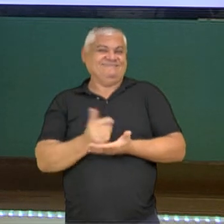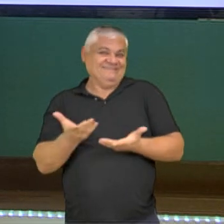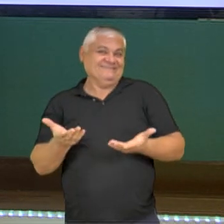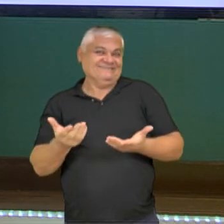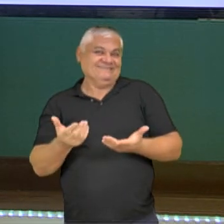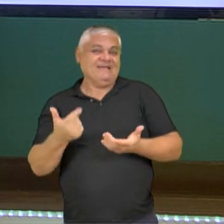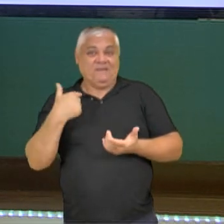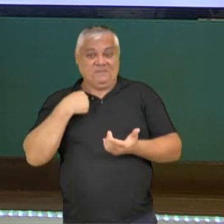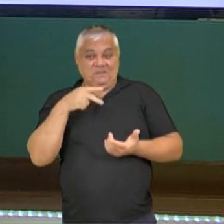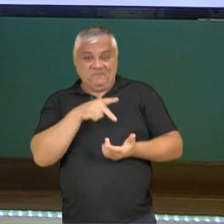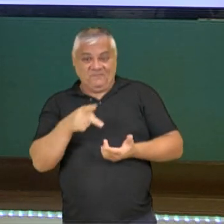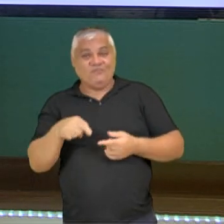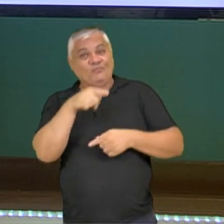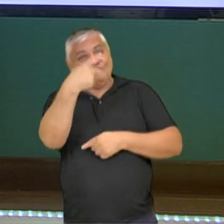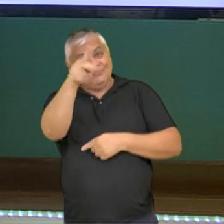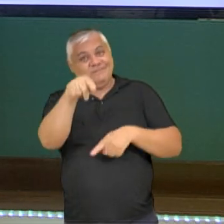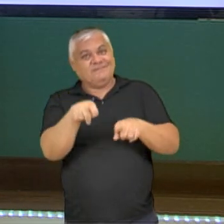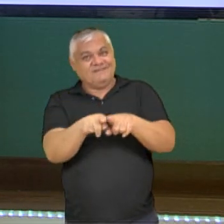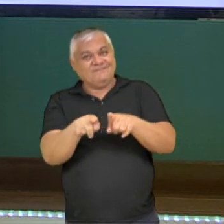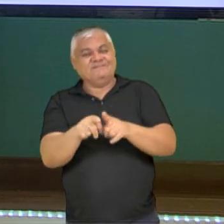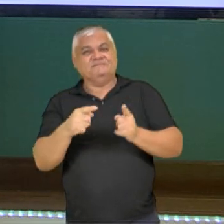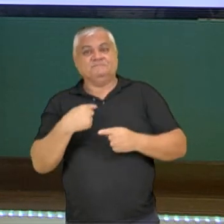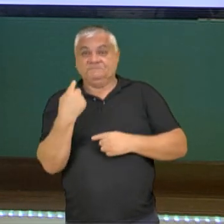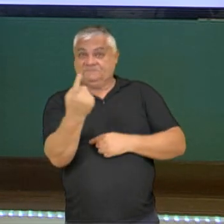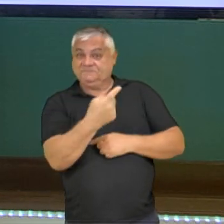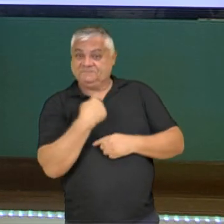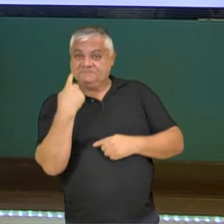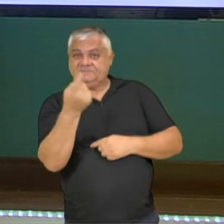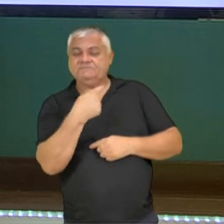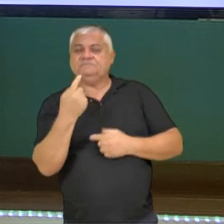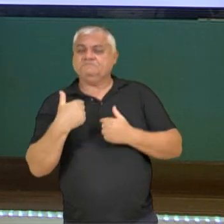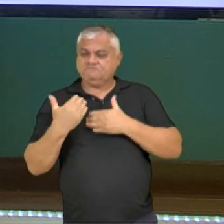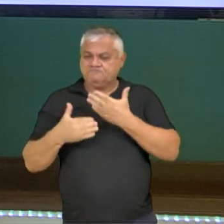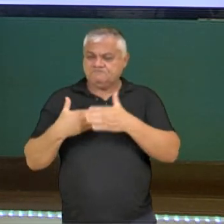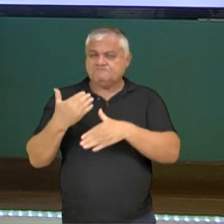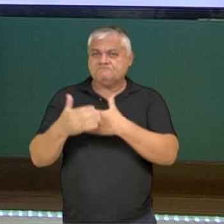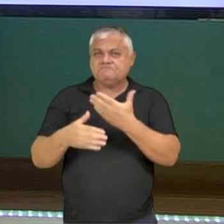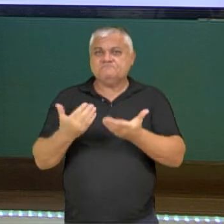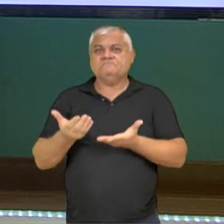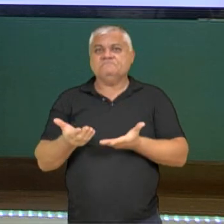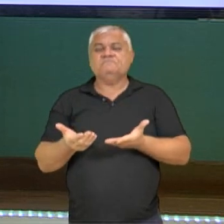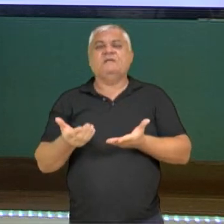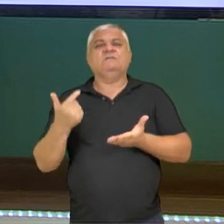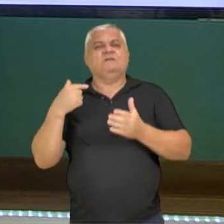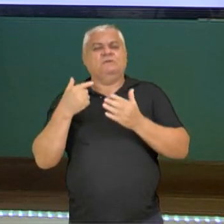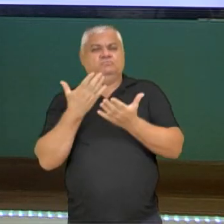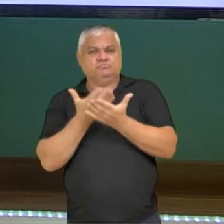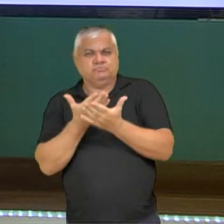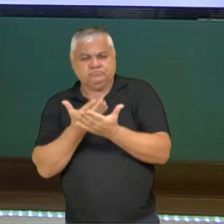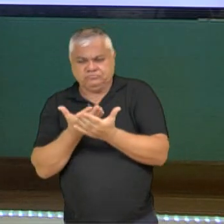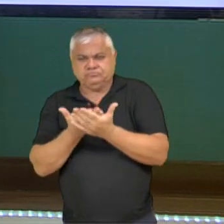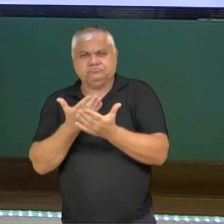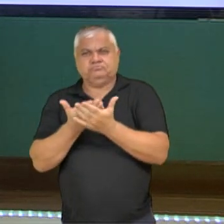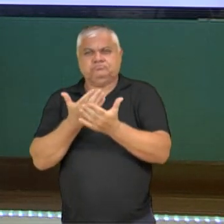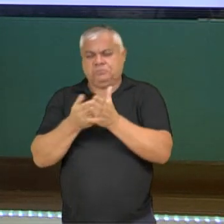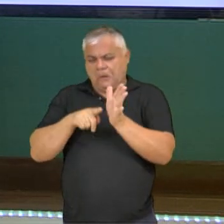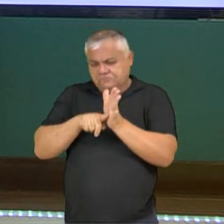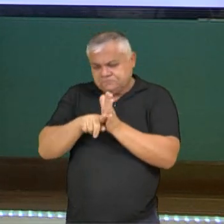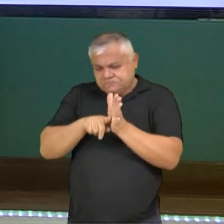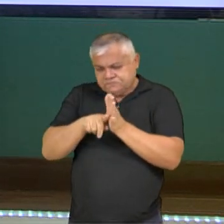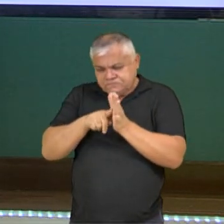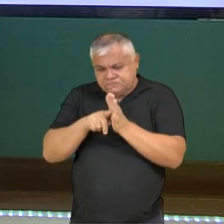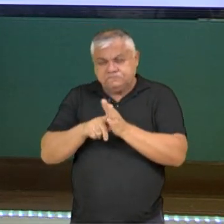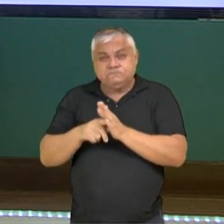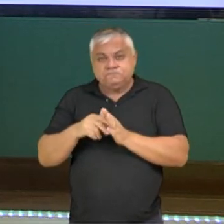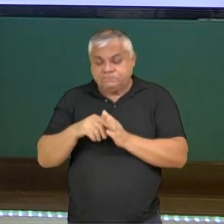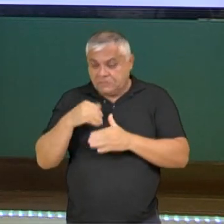como a sua vida. E nós desenvolvemos, tá? Claro, os cientistas, os estudiosos da área